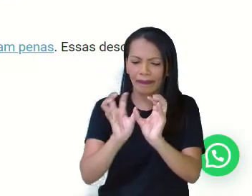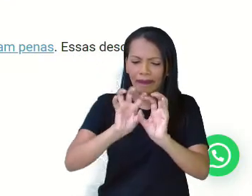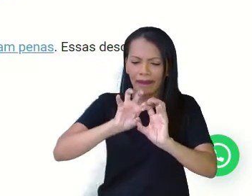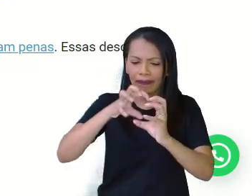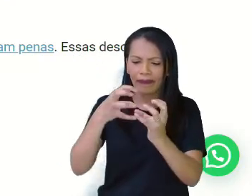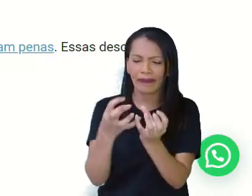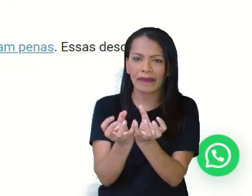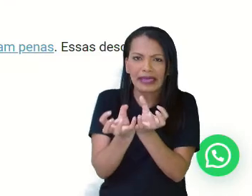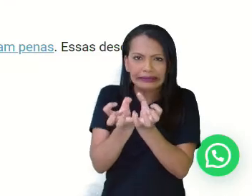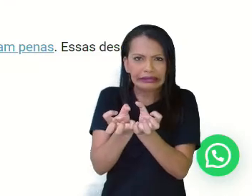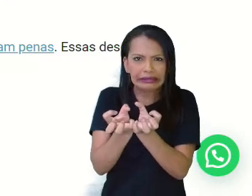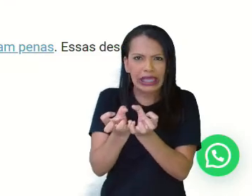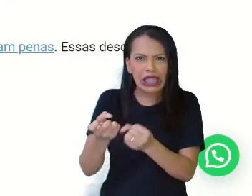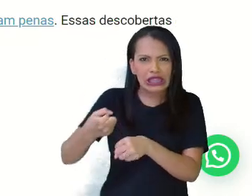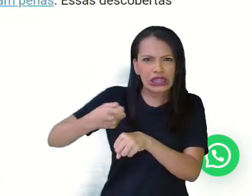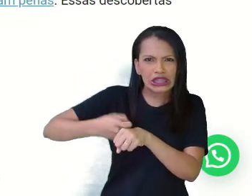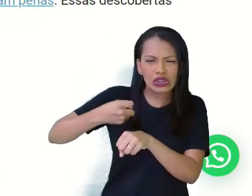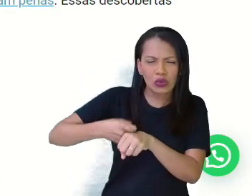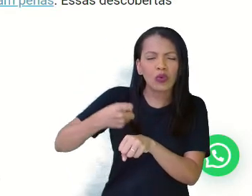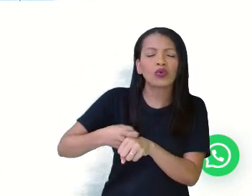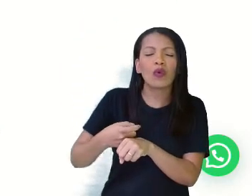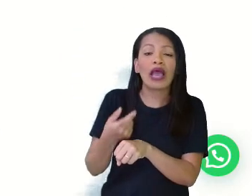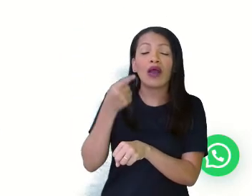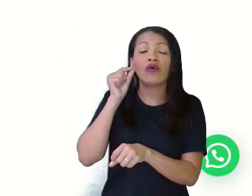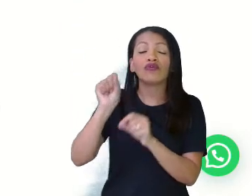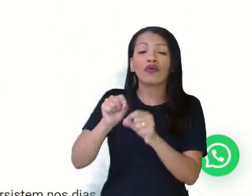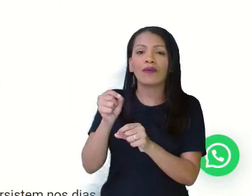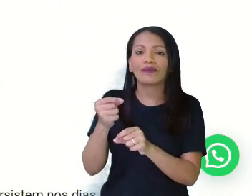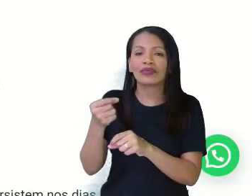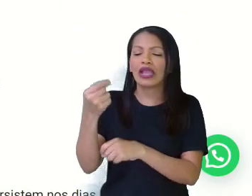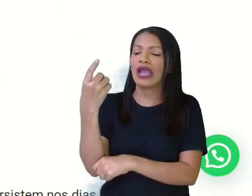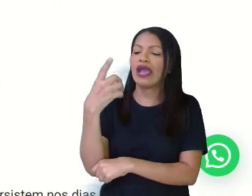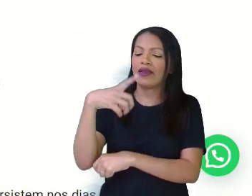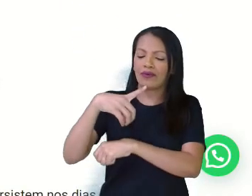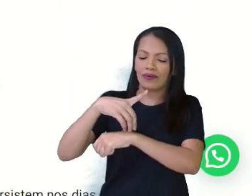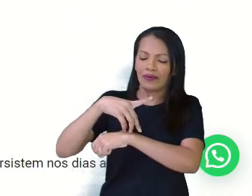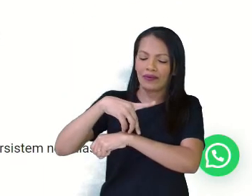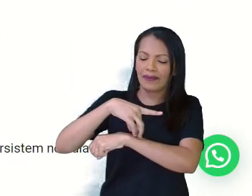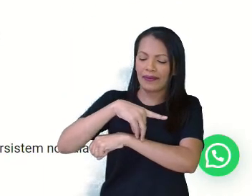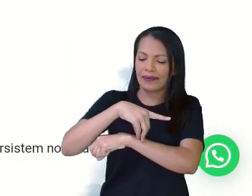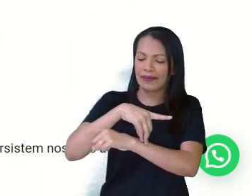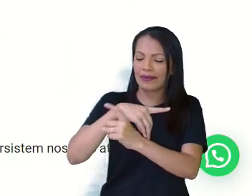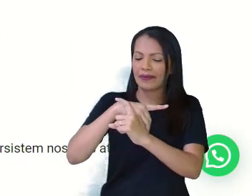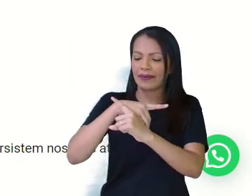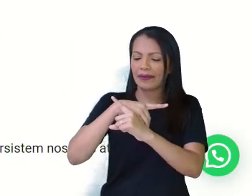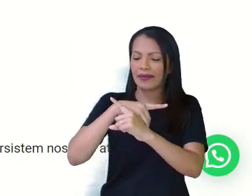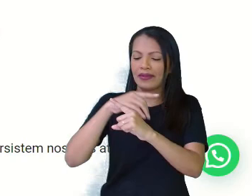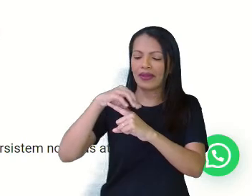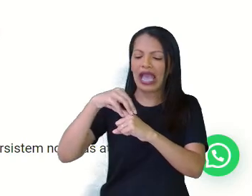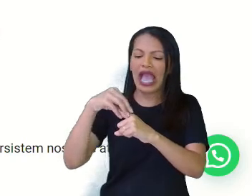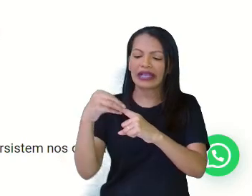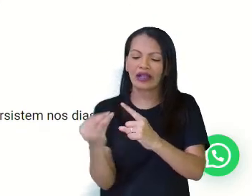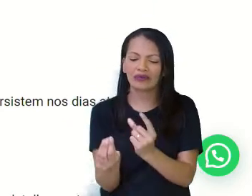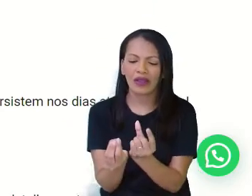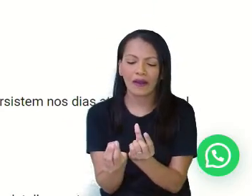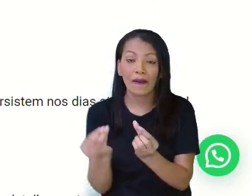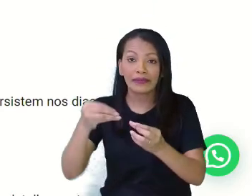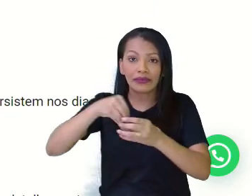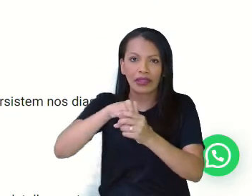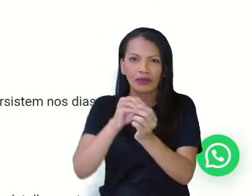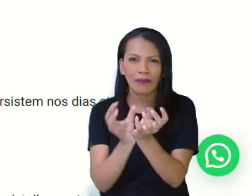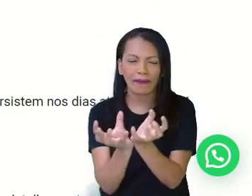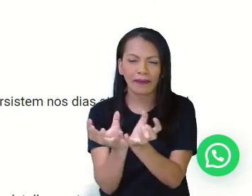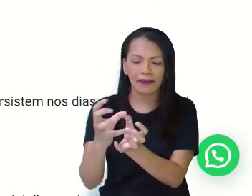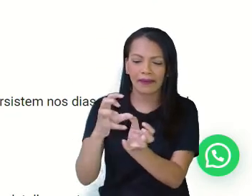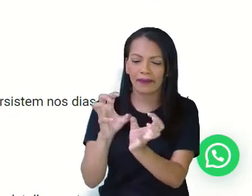de 2016, dezembro, eu acho. Agora, veja bem, gente, vocês imaginem que